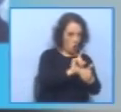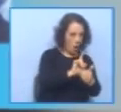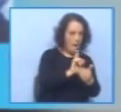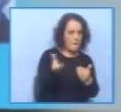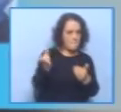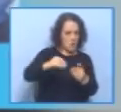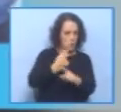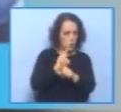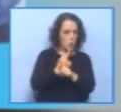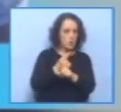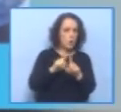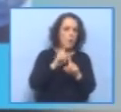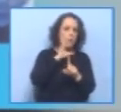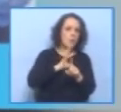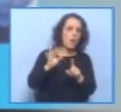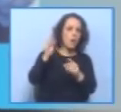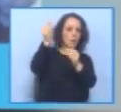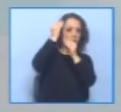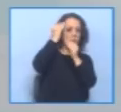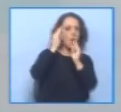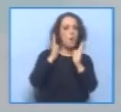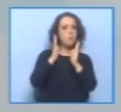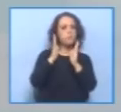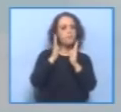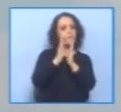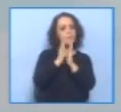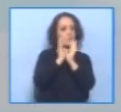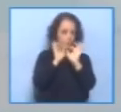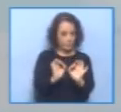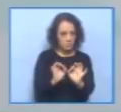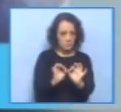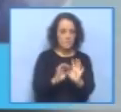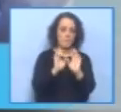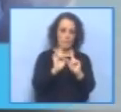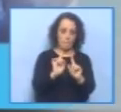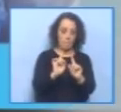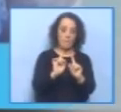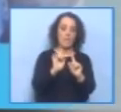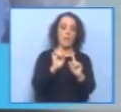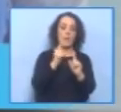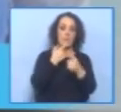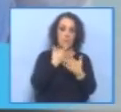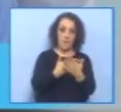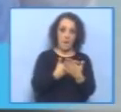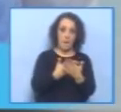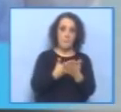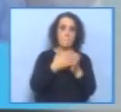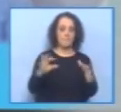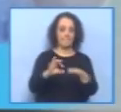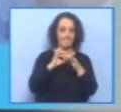aquela formação que se procura, a formação cristã? Primeiro conseguimos aqui uma articulação muito maior entre a